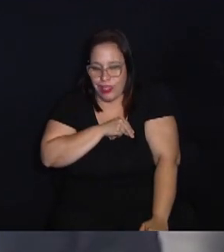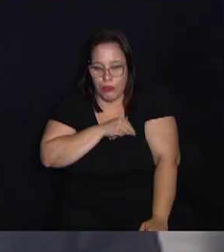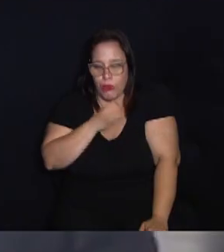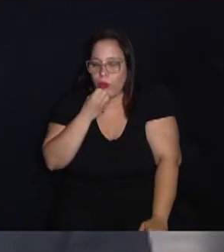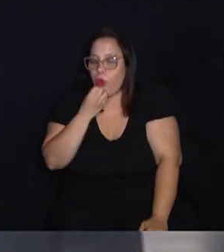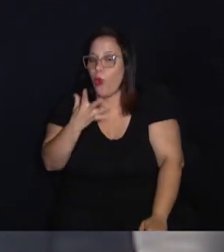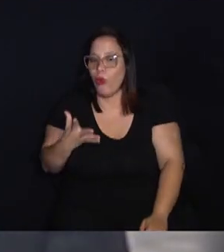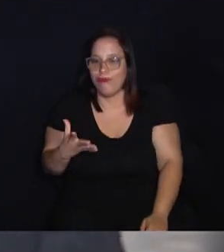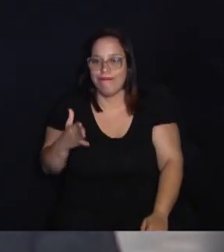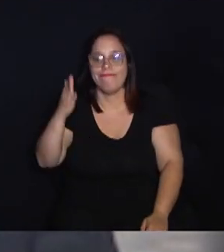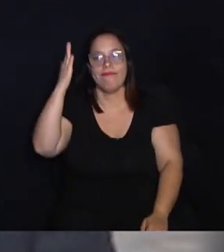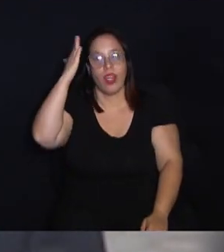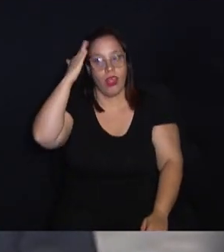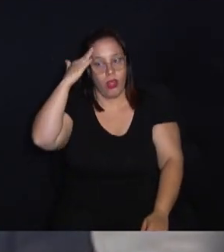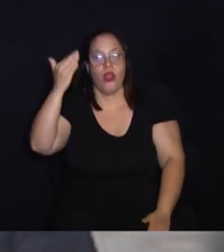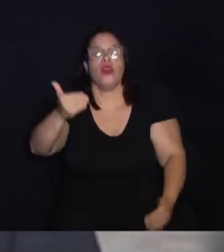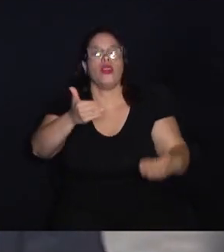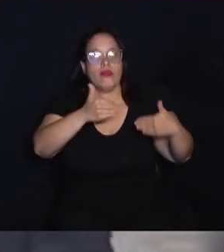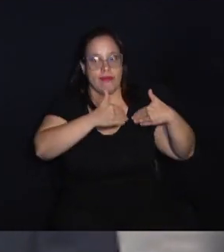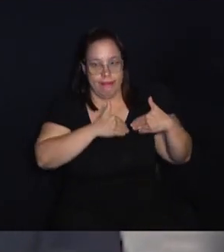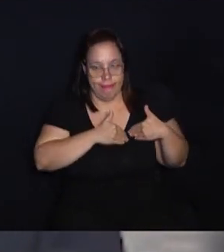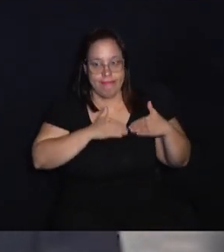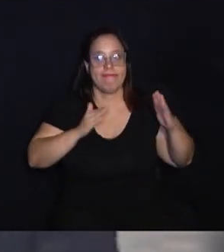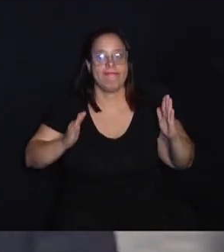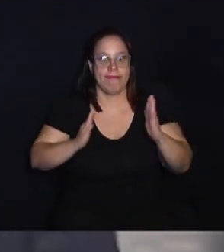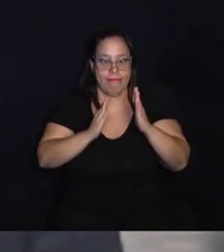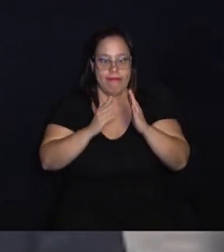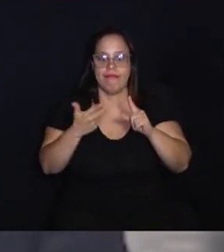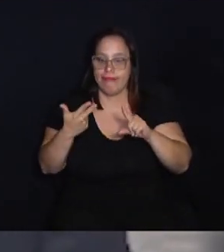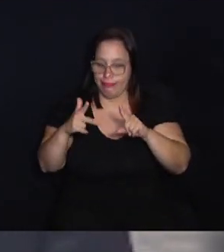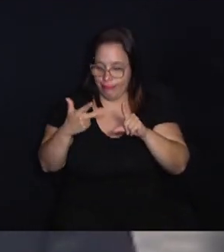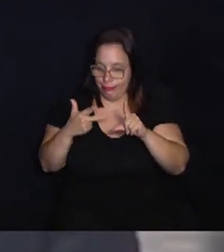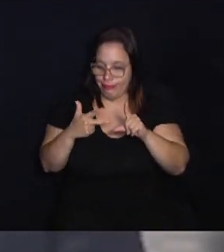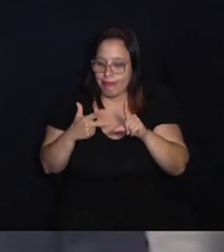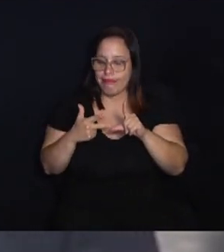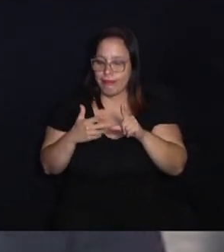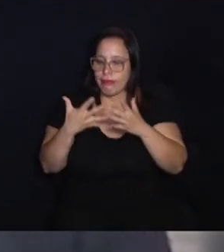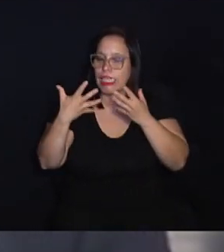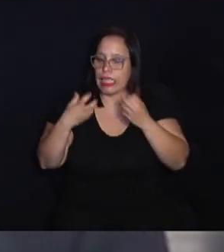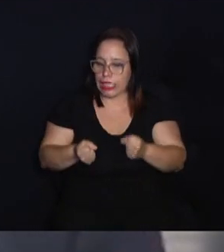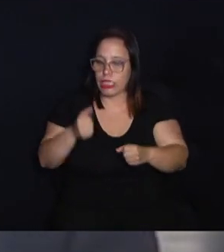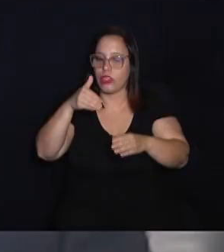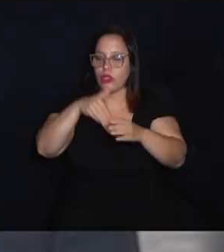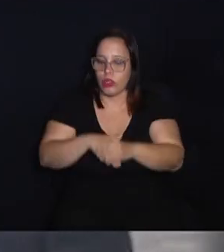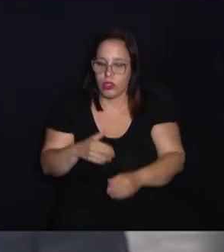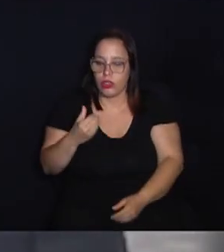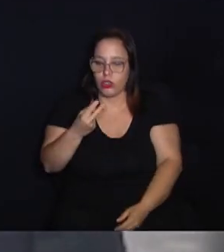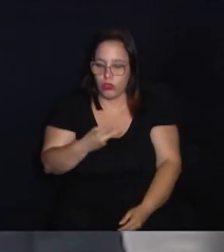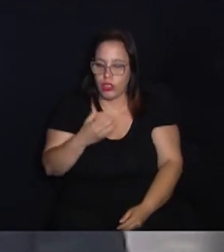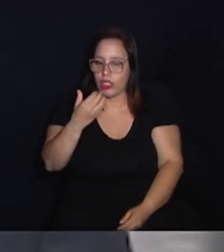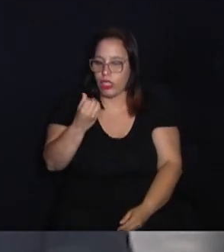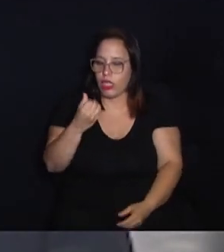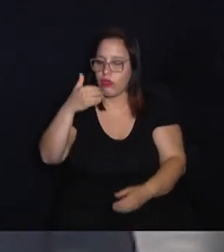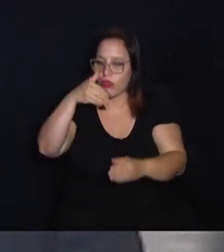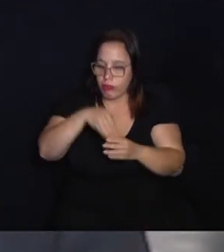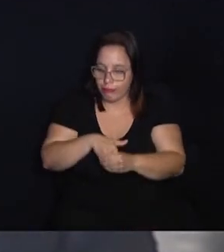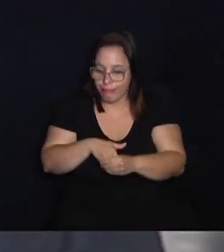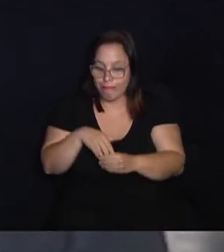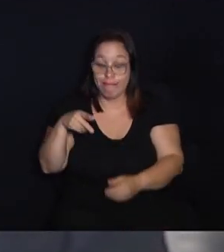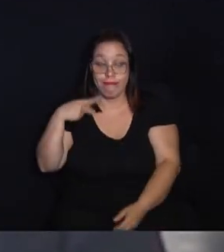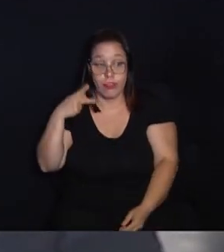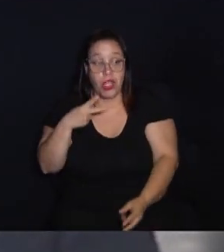Eu sei da responsabilidade que é estar à frente do Poder Legislativo, receber o voto de 26 vereadores, em